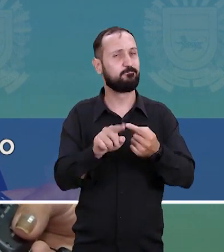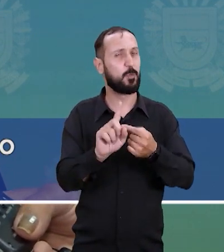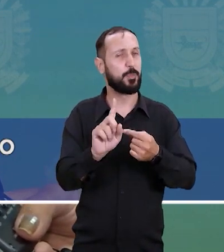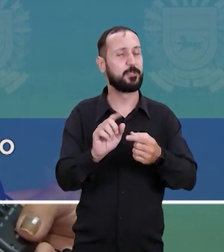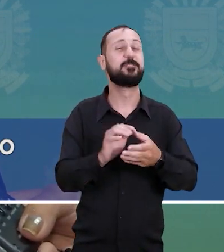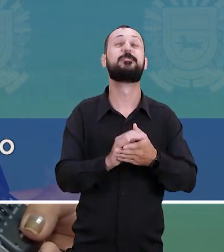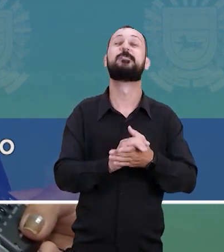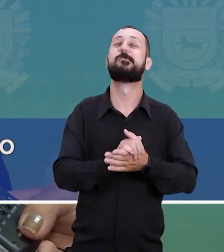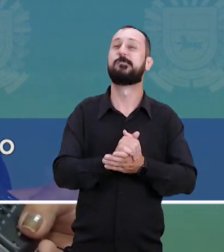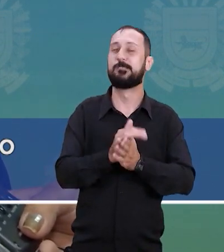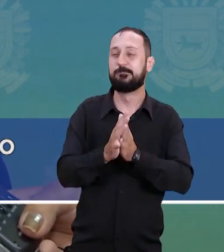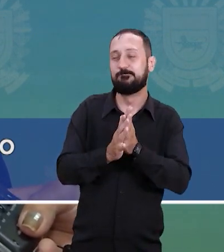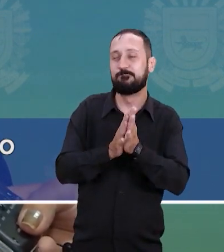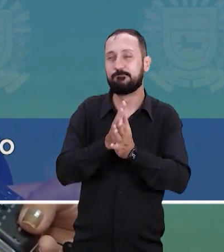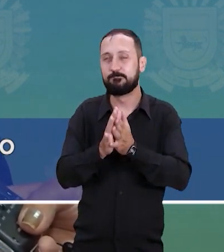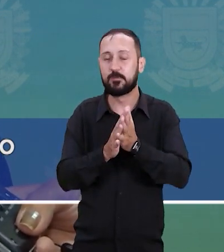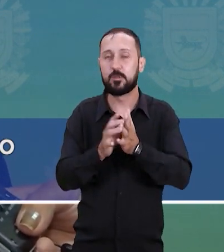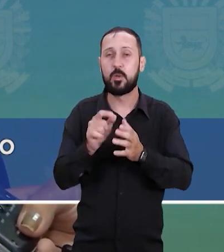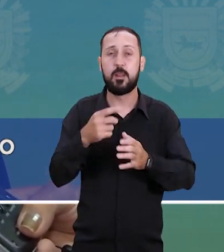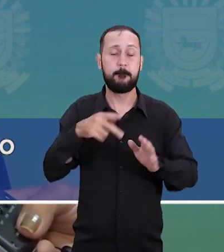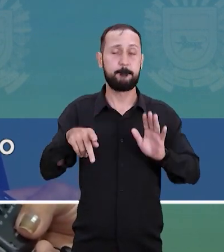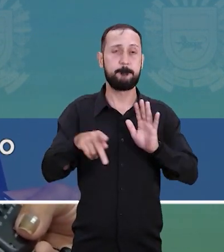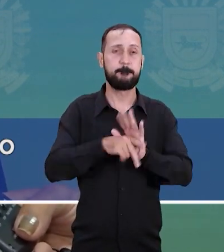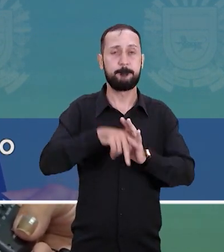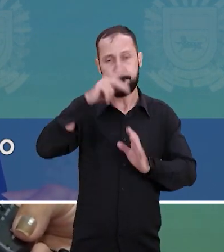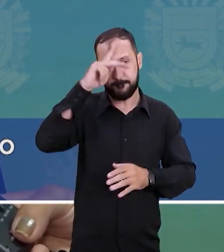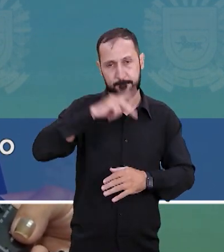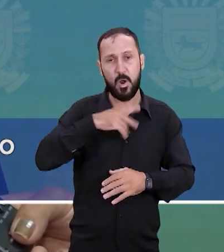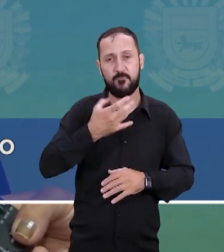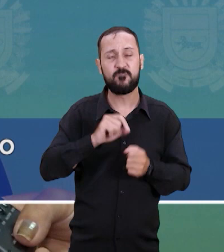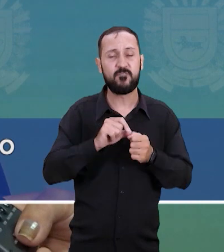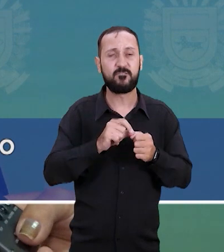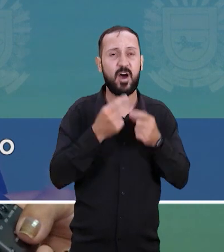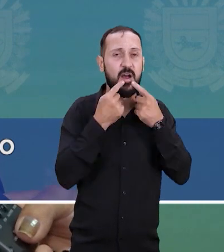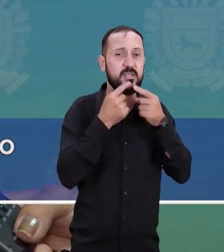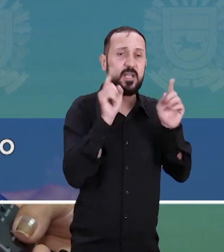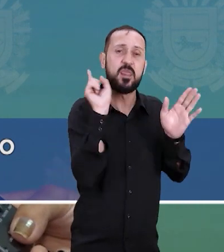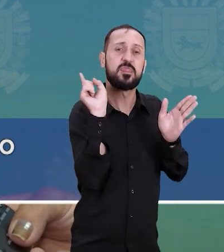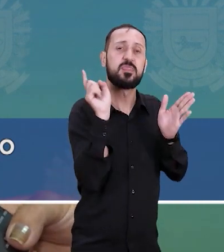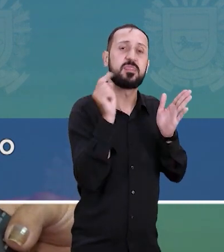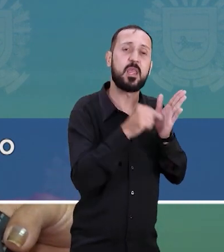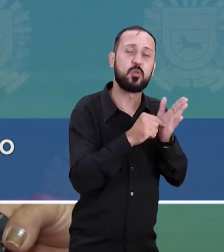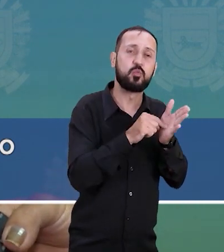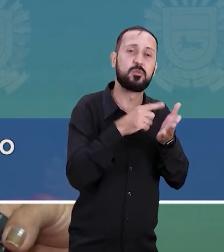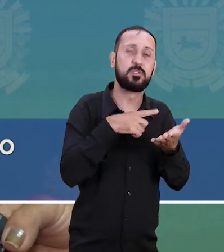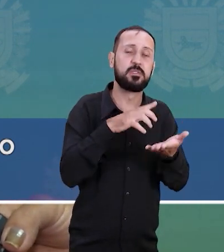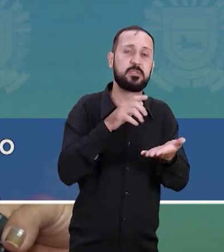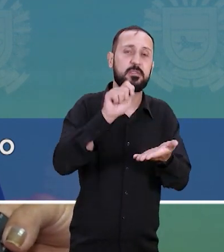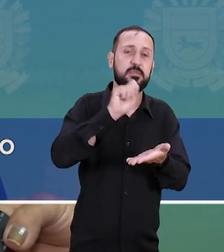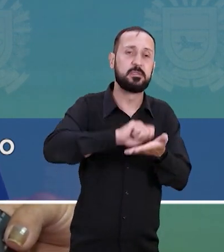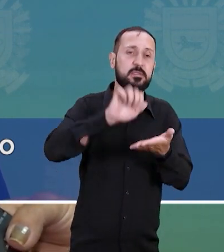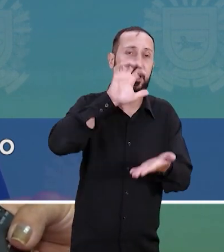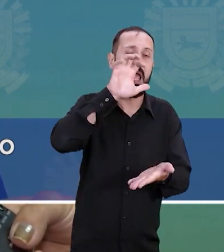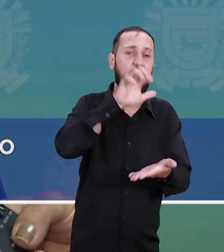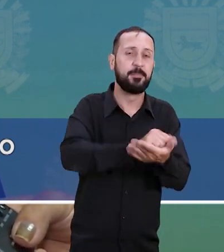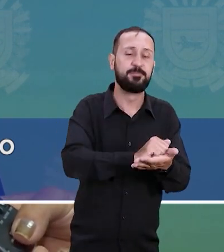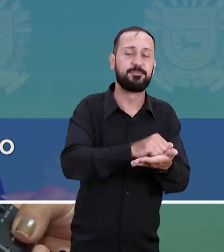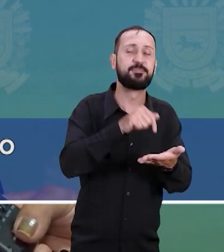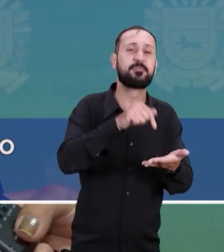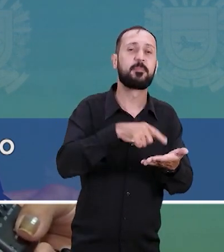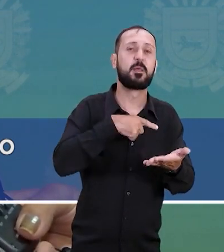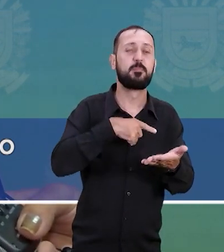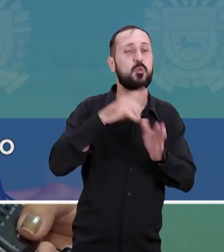sendo cumprida, ele imediatamente fazer essa denúncia, esse registro, para que seja